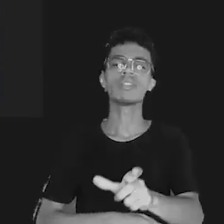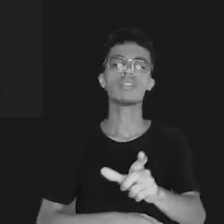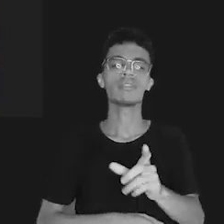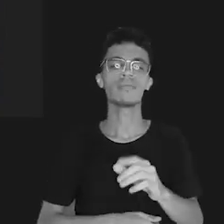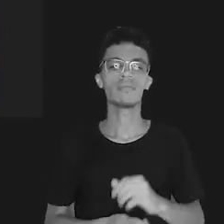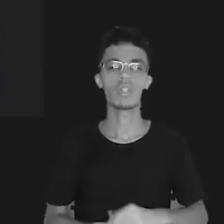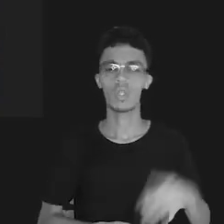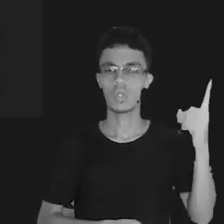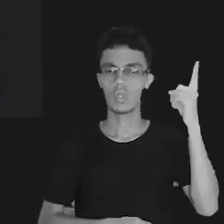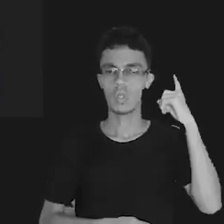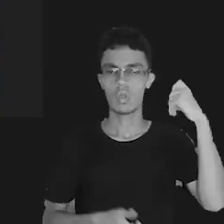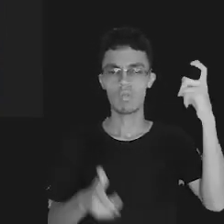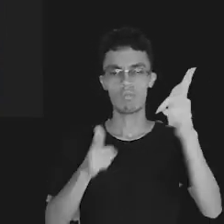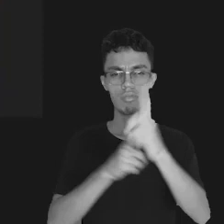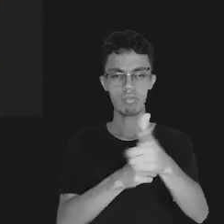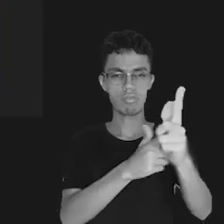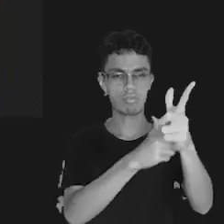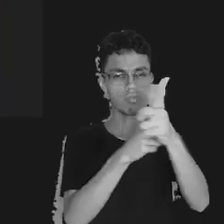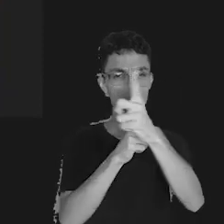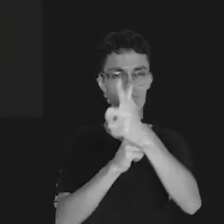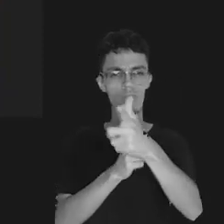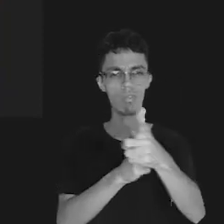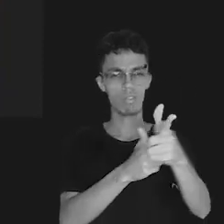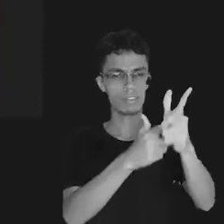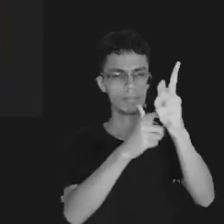Ruídos surdos de metralhadoras.